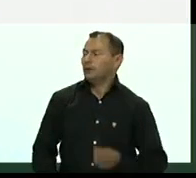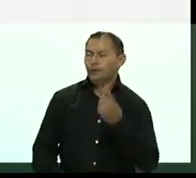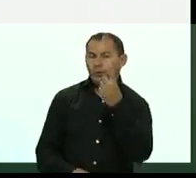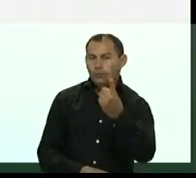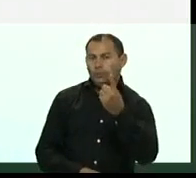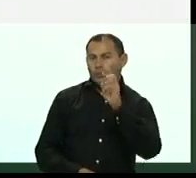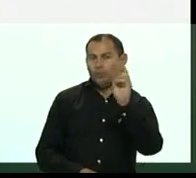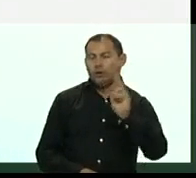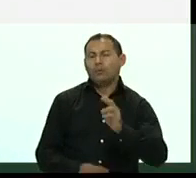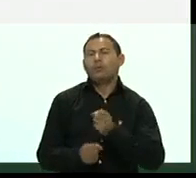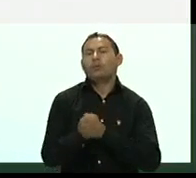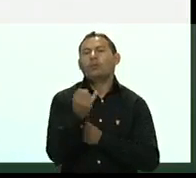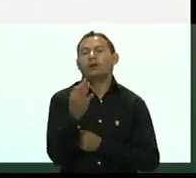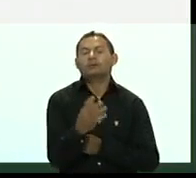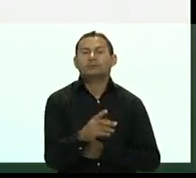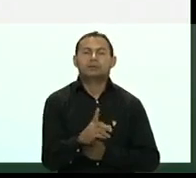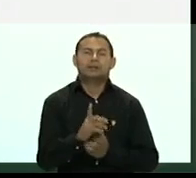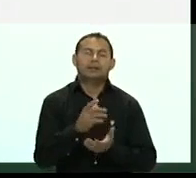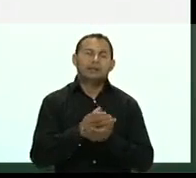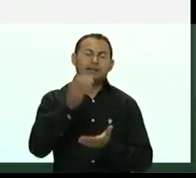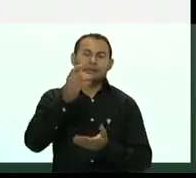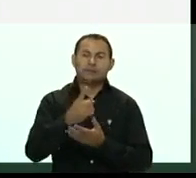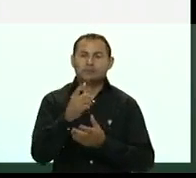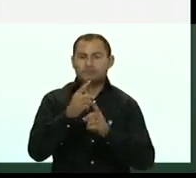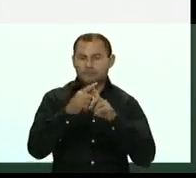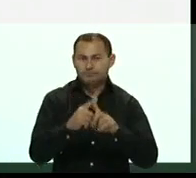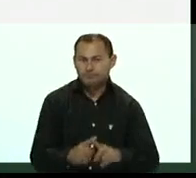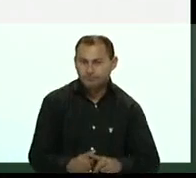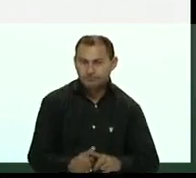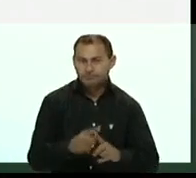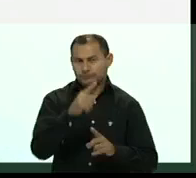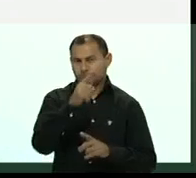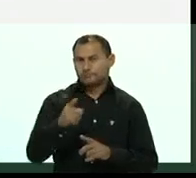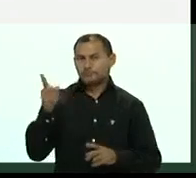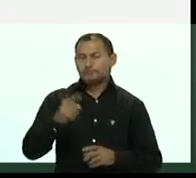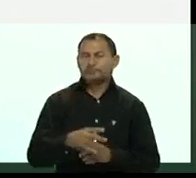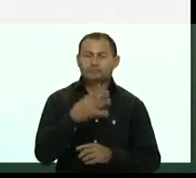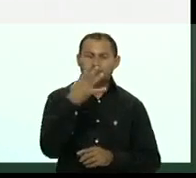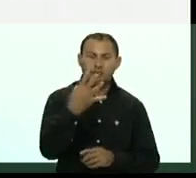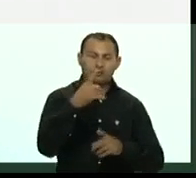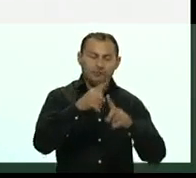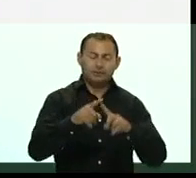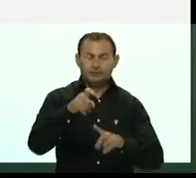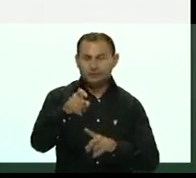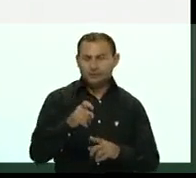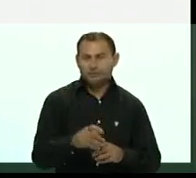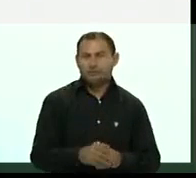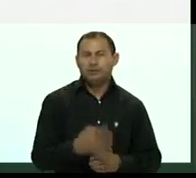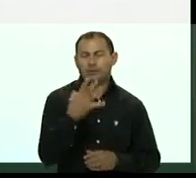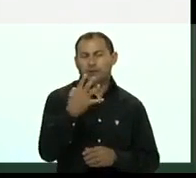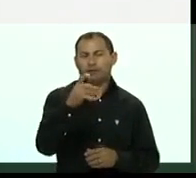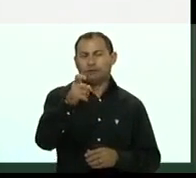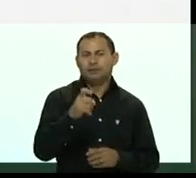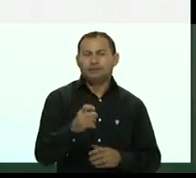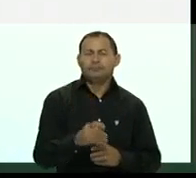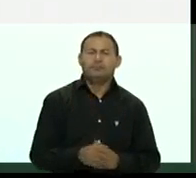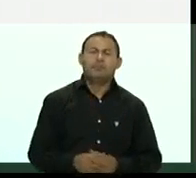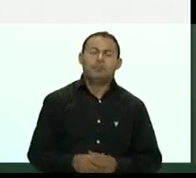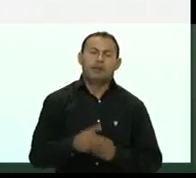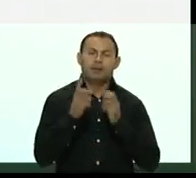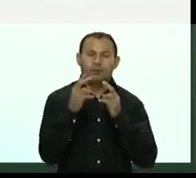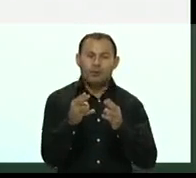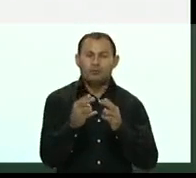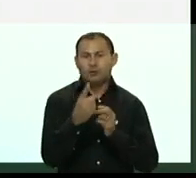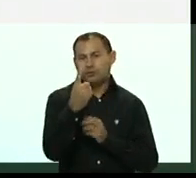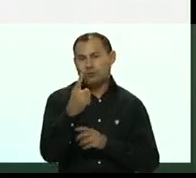R$1 vai dar quantos litros? Multiplicando cruzado, 4 vezes x, 4x,